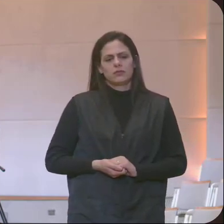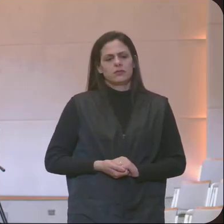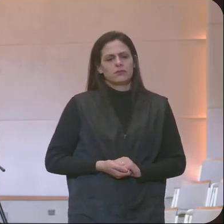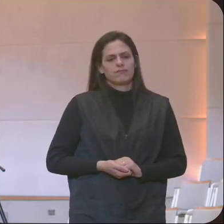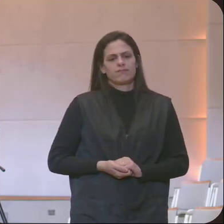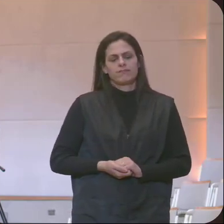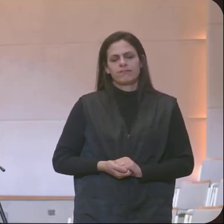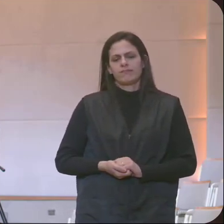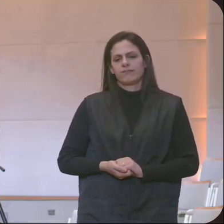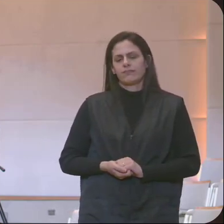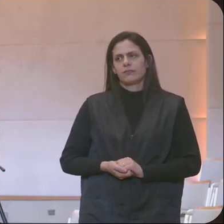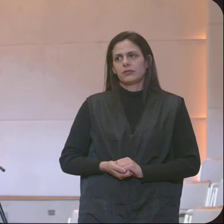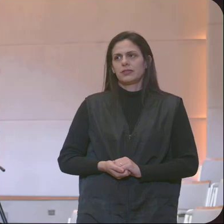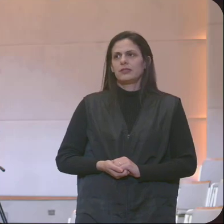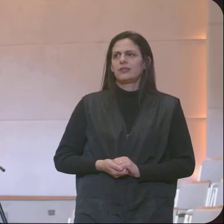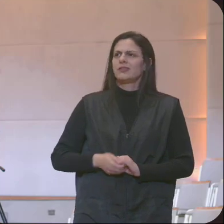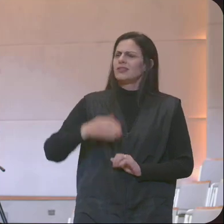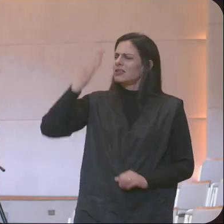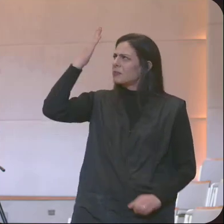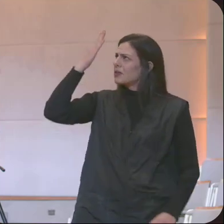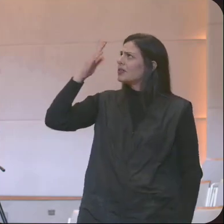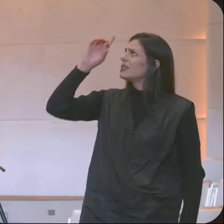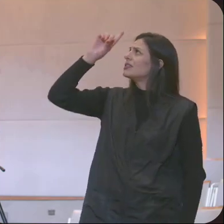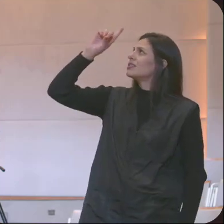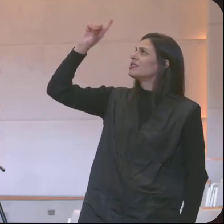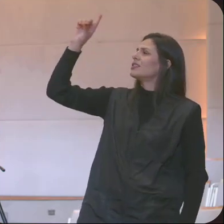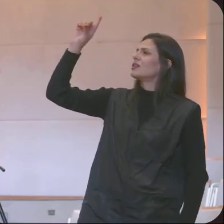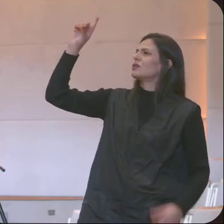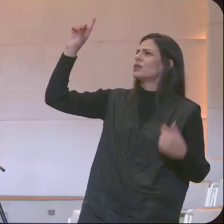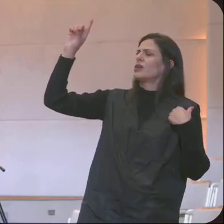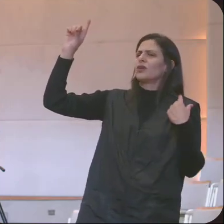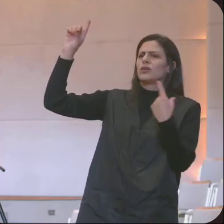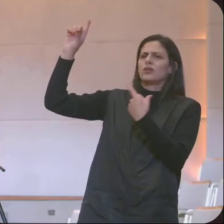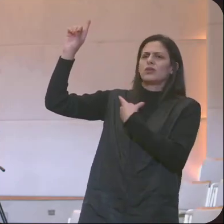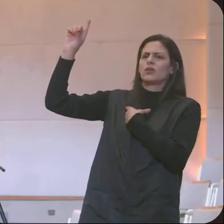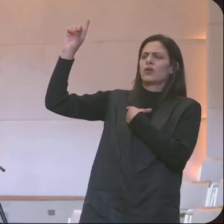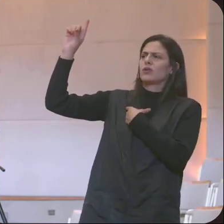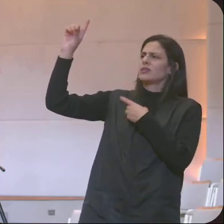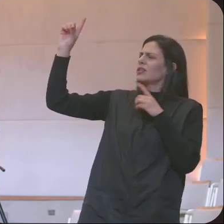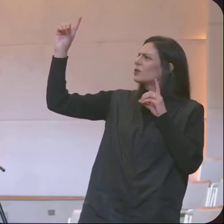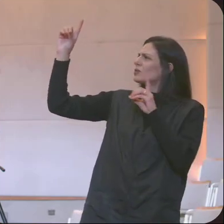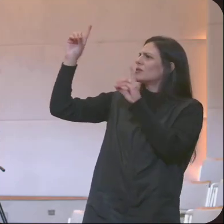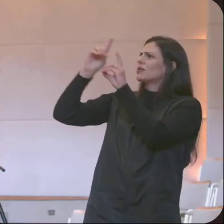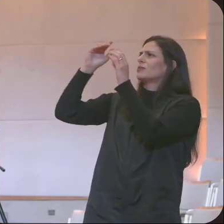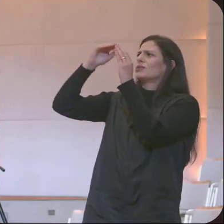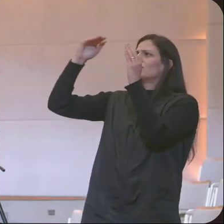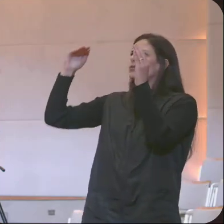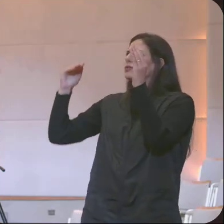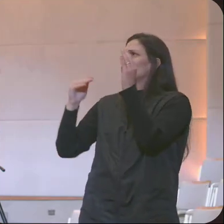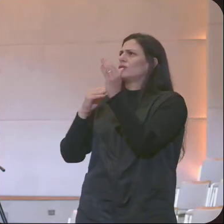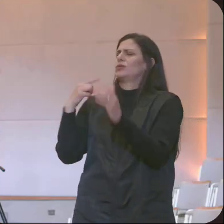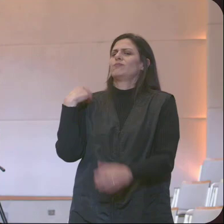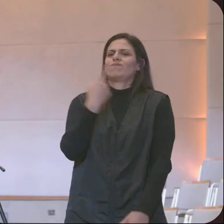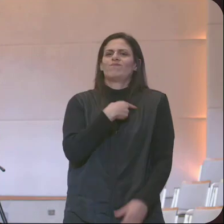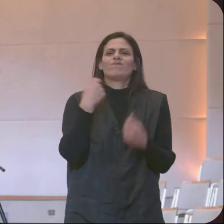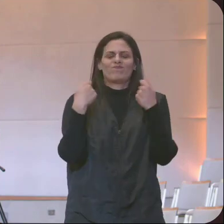Sabe, na presença do Senhor é que nós encontramos tudo o que nós precisamos.